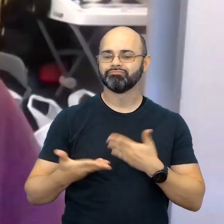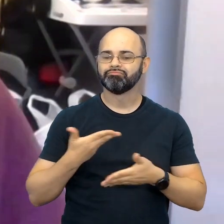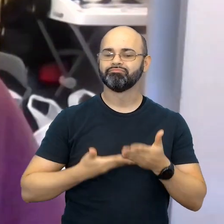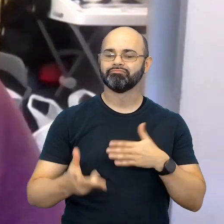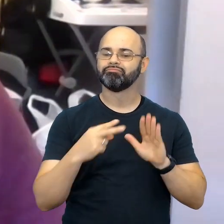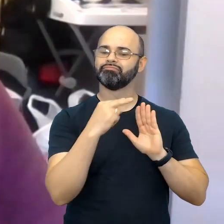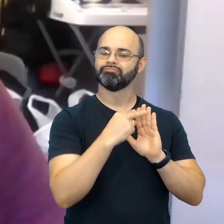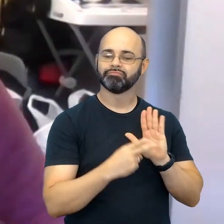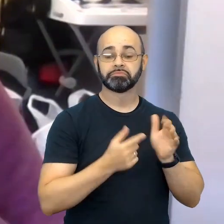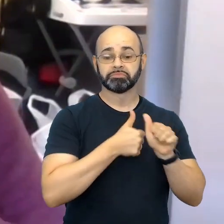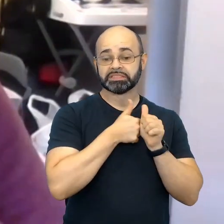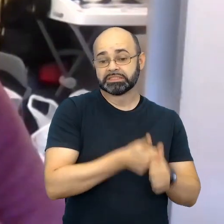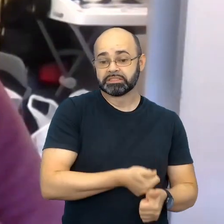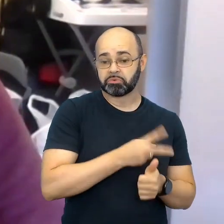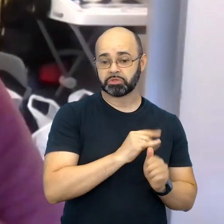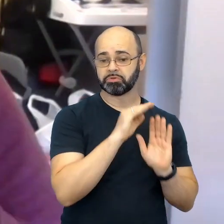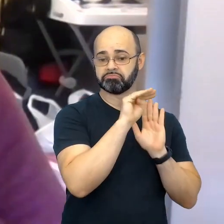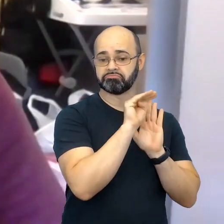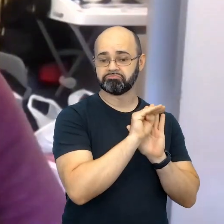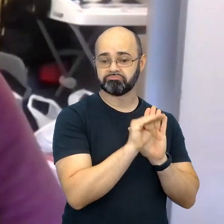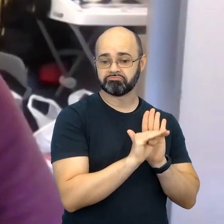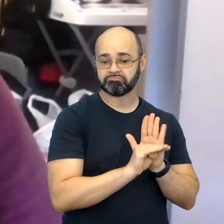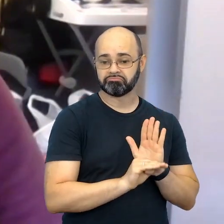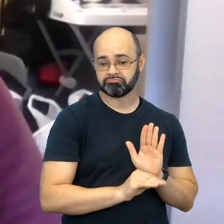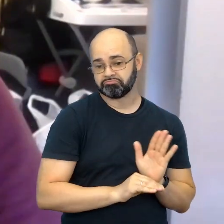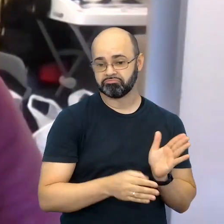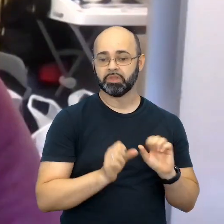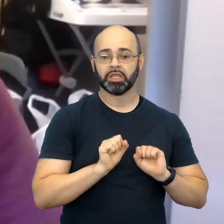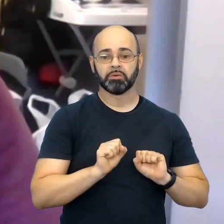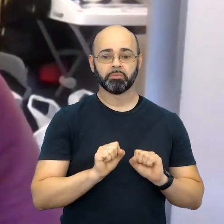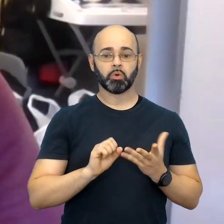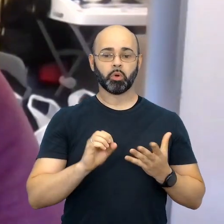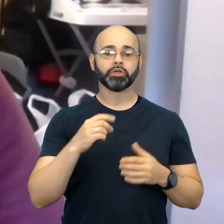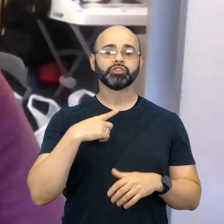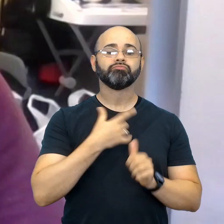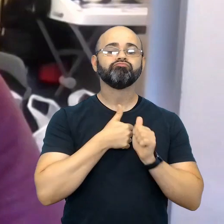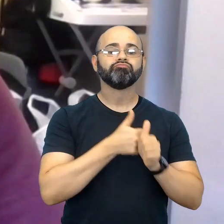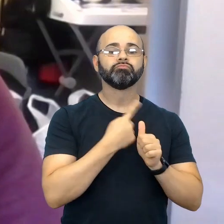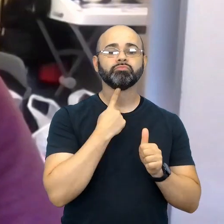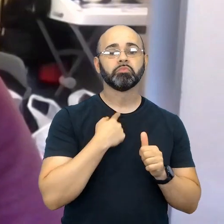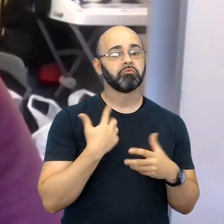quero seguir, uma sequência de tensão, de tom que eu quero seguir.